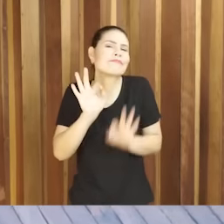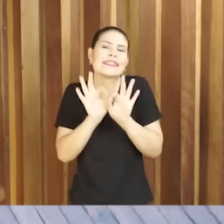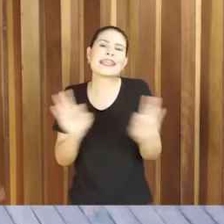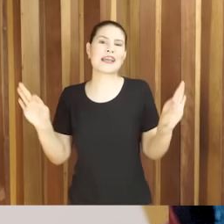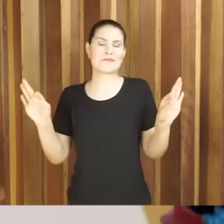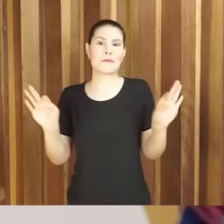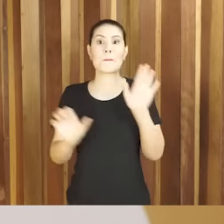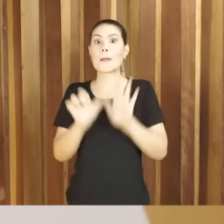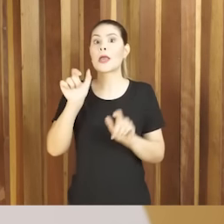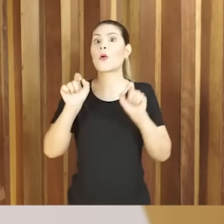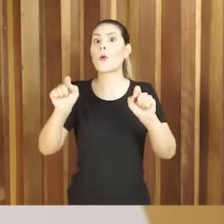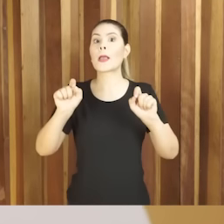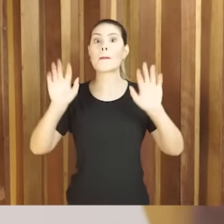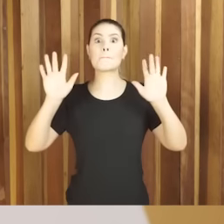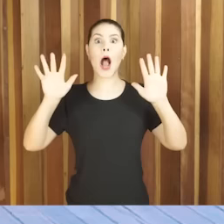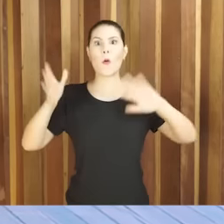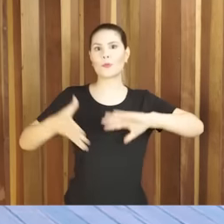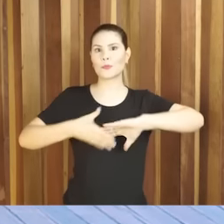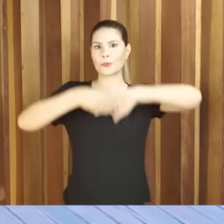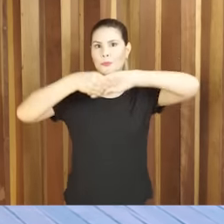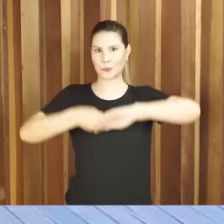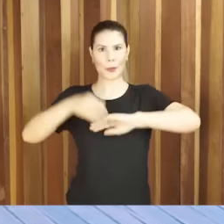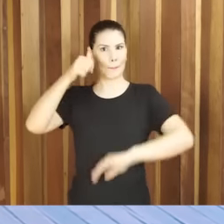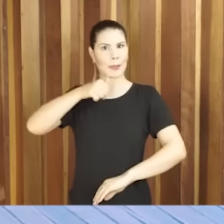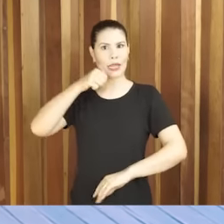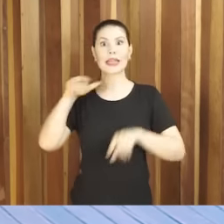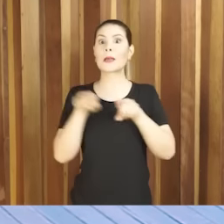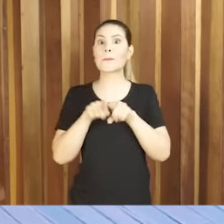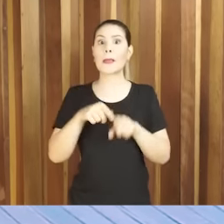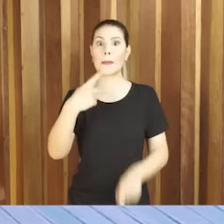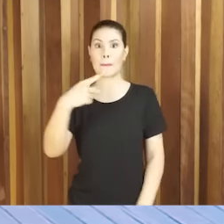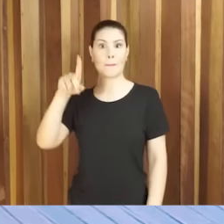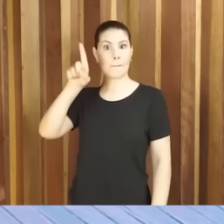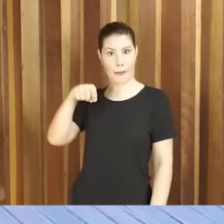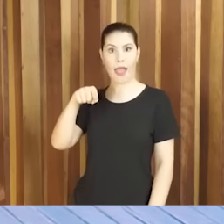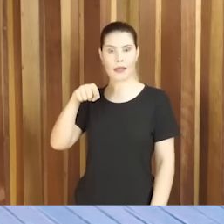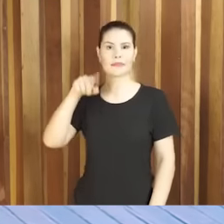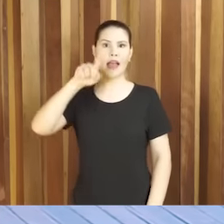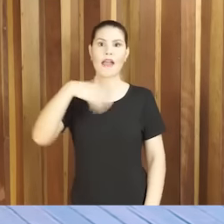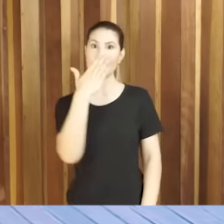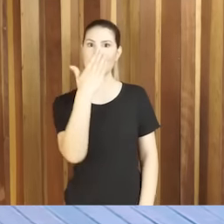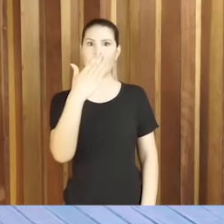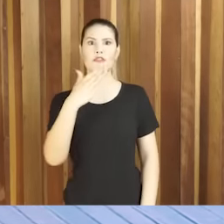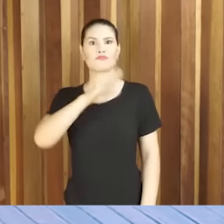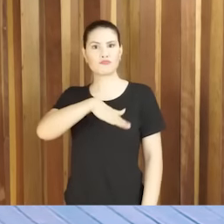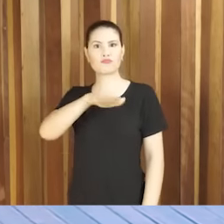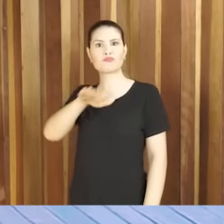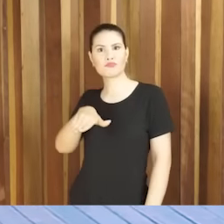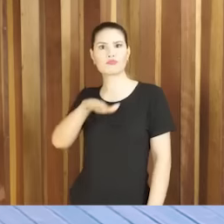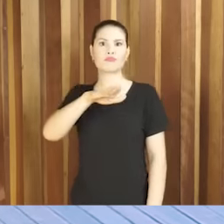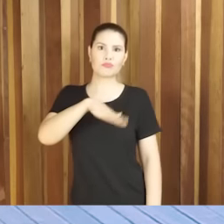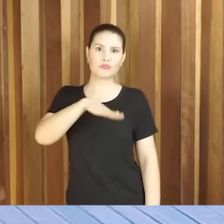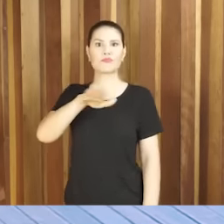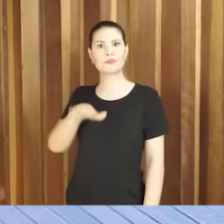é bem simples. Primeiro, damos a mão para a nossa prenda. Depois, o pé vai à frente e baixamos,